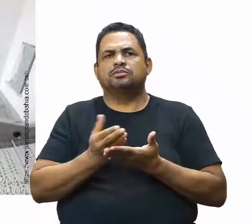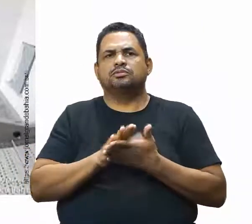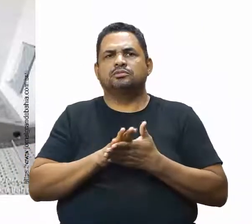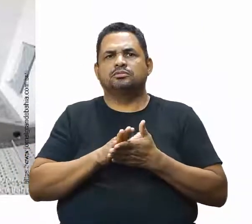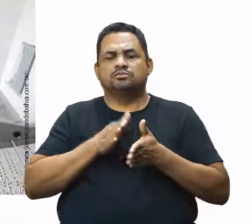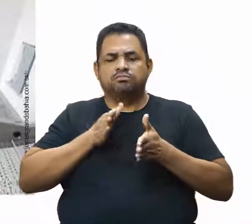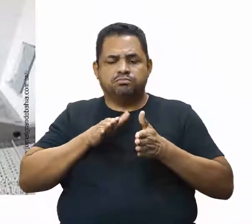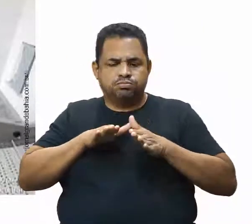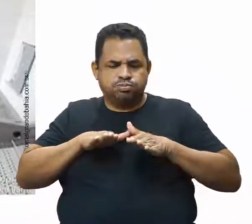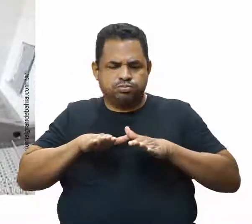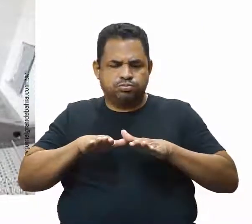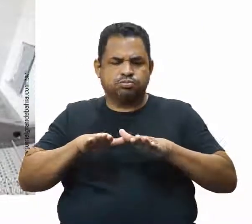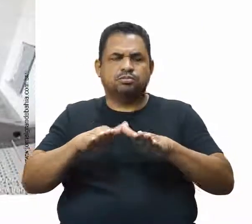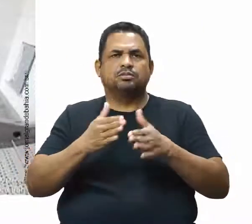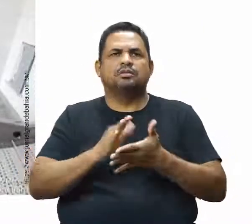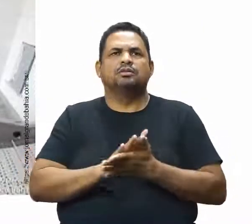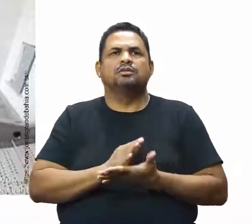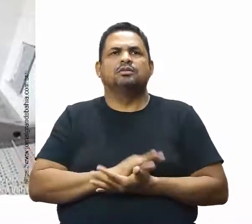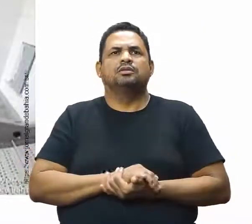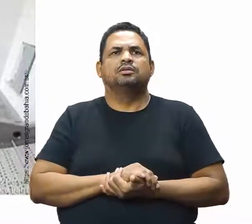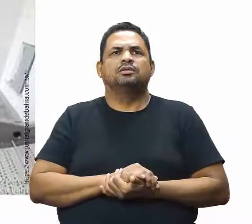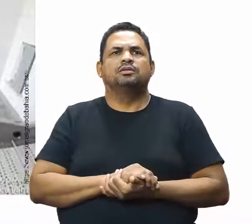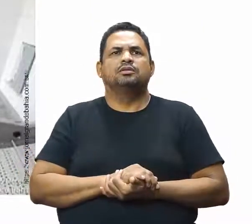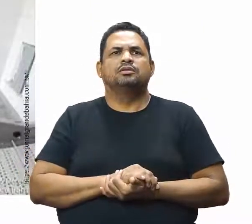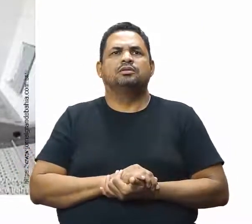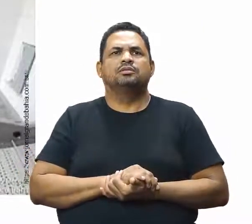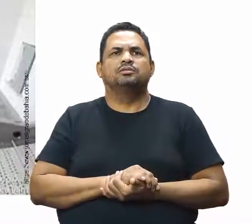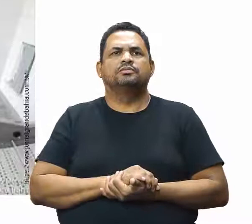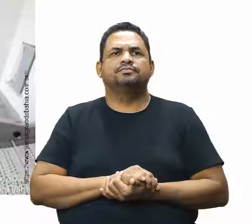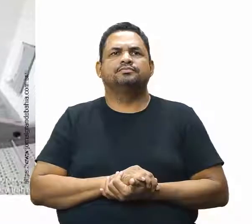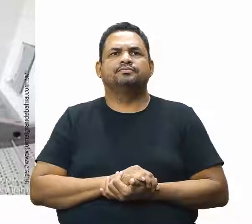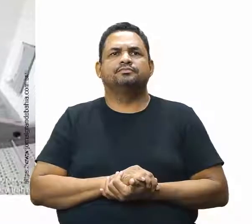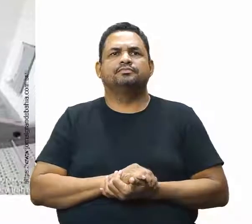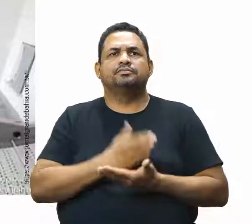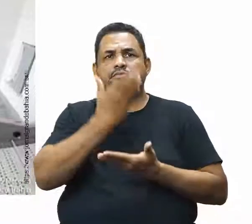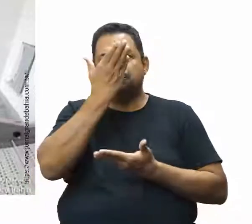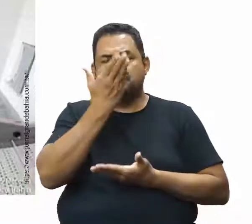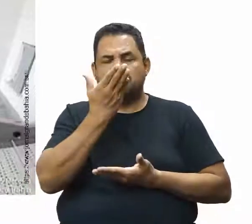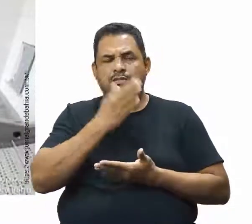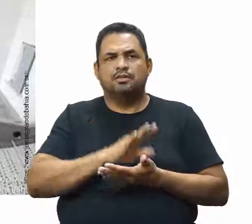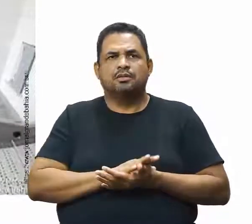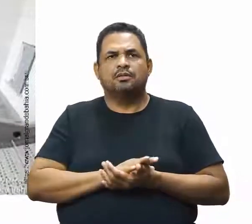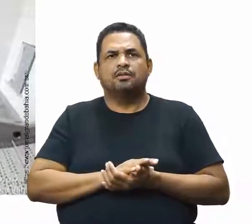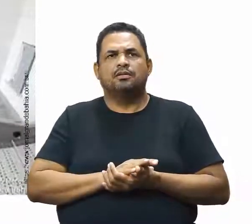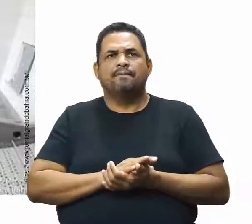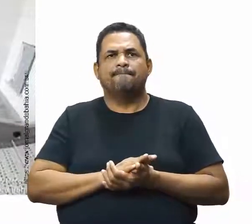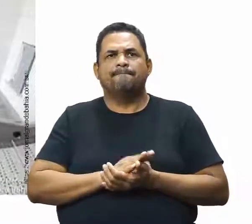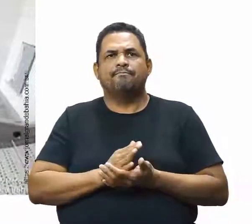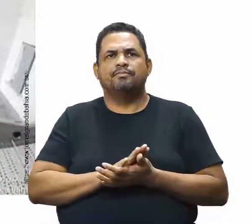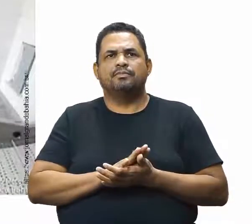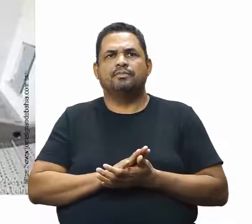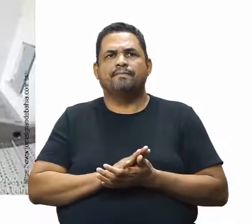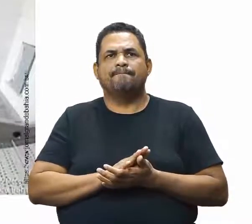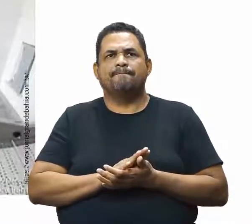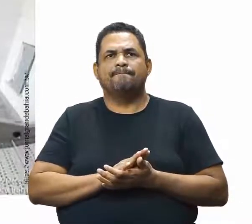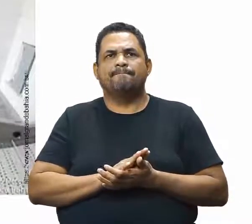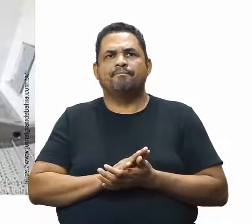beneficiamento, pré-beneficiamento, o beneficiamento propriamente dito e o que a gente chama aí